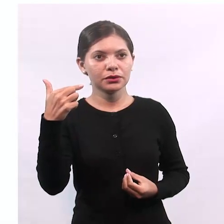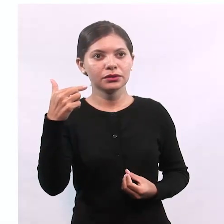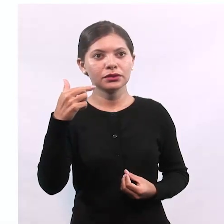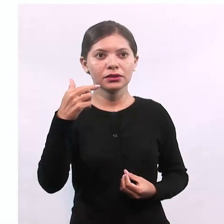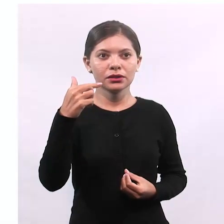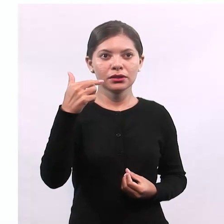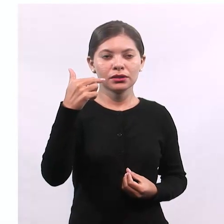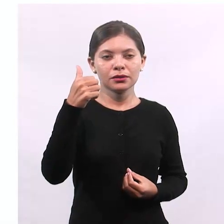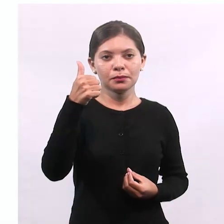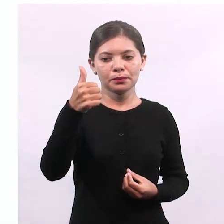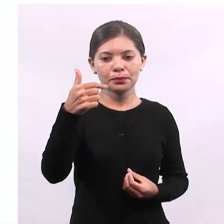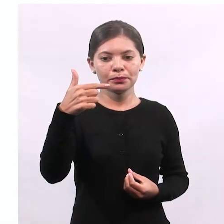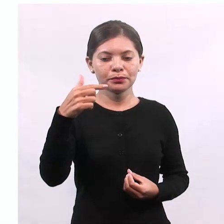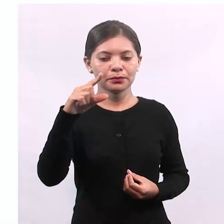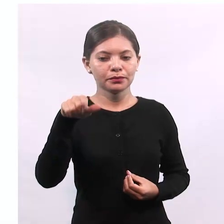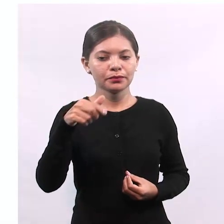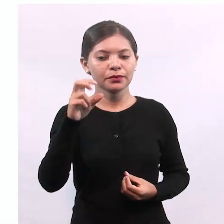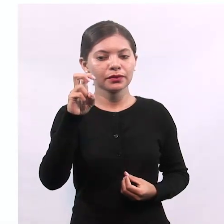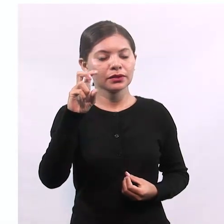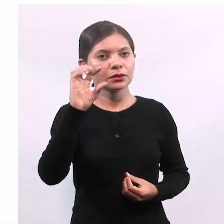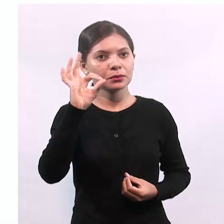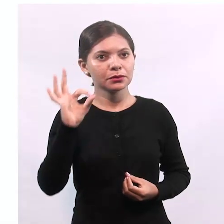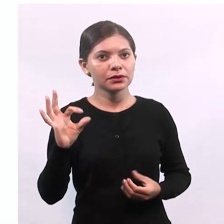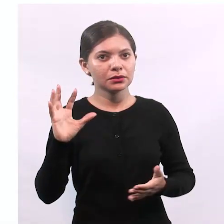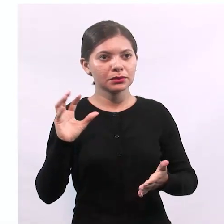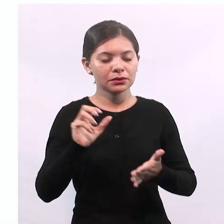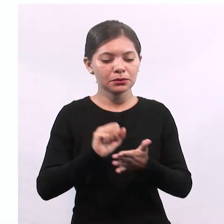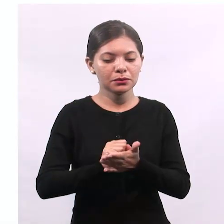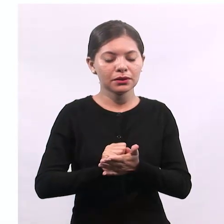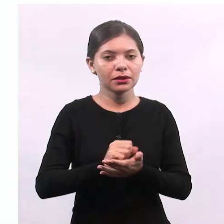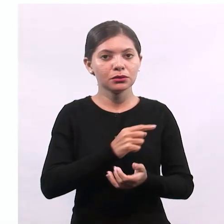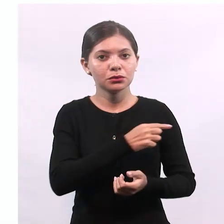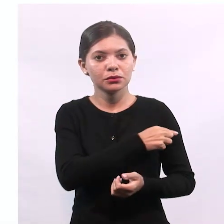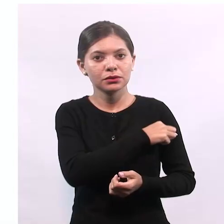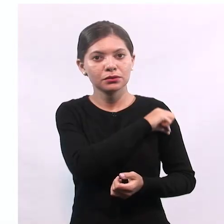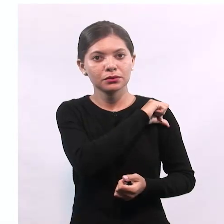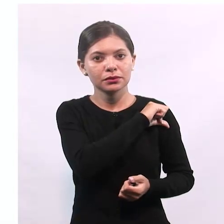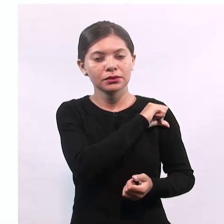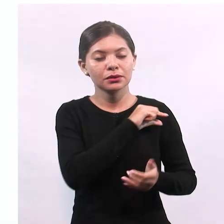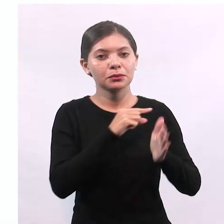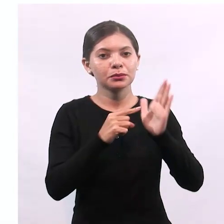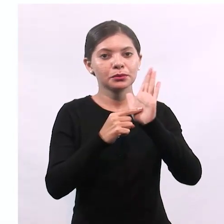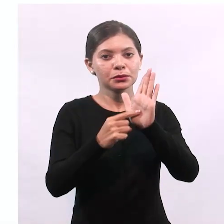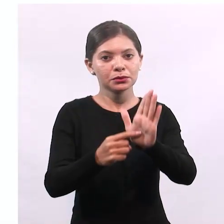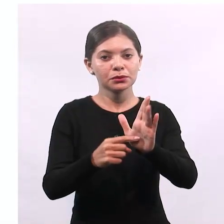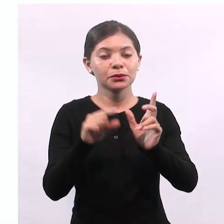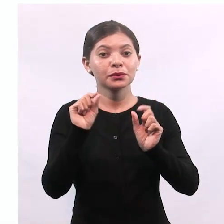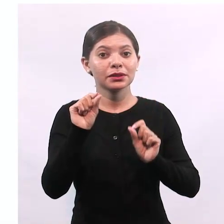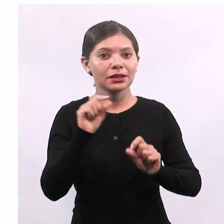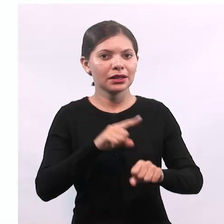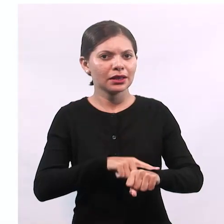do 12 matriculados no ensino fundamental apresentaram tempo de permanência na escola